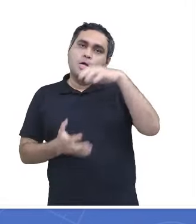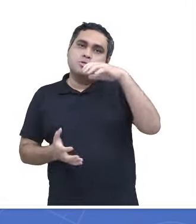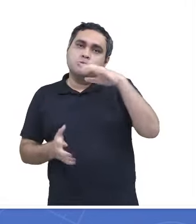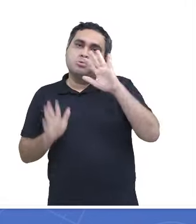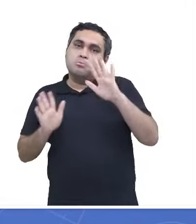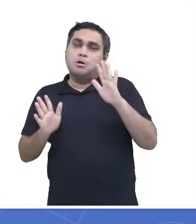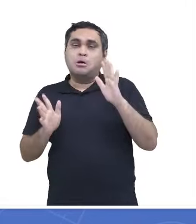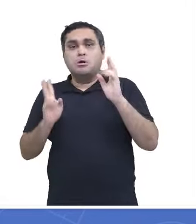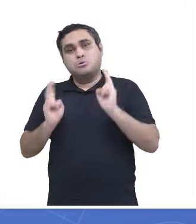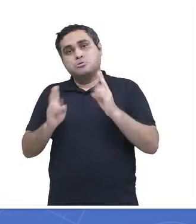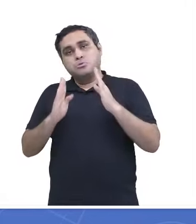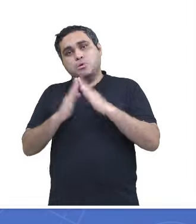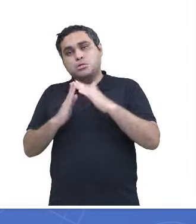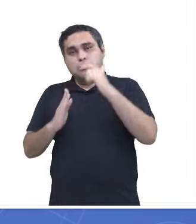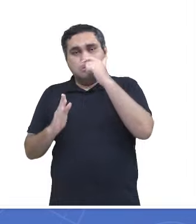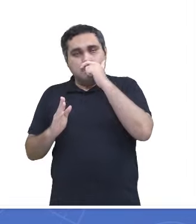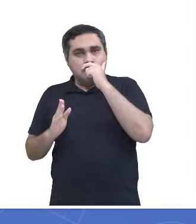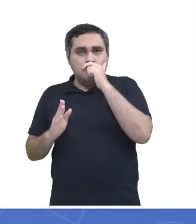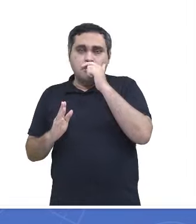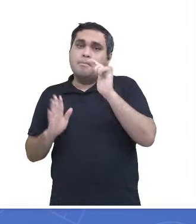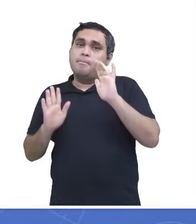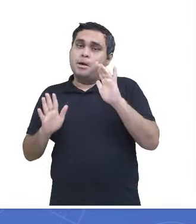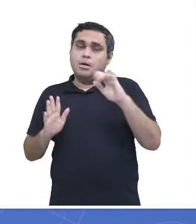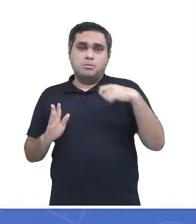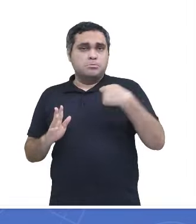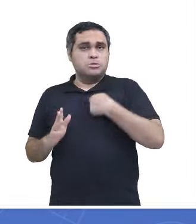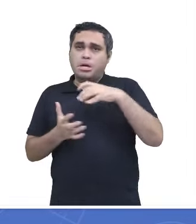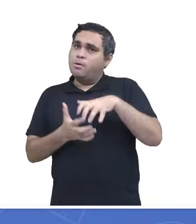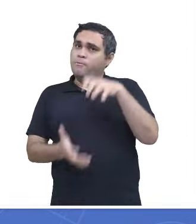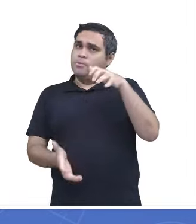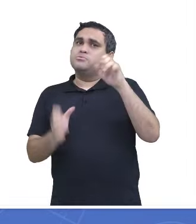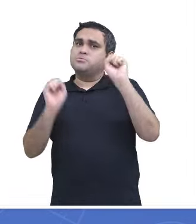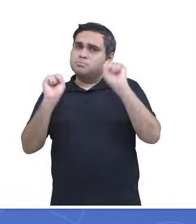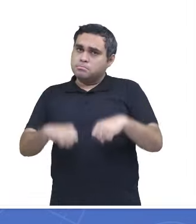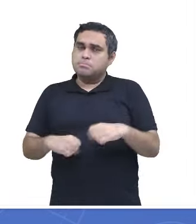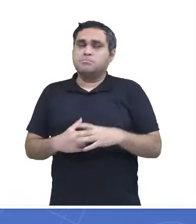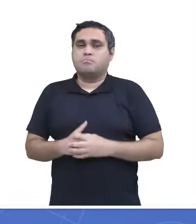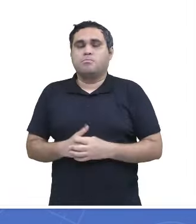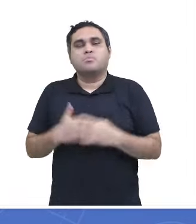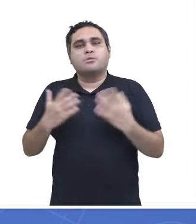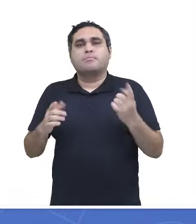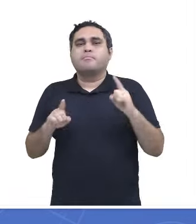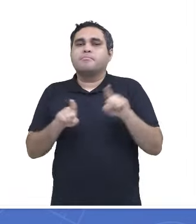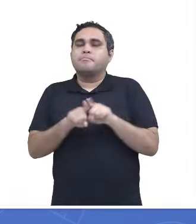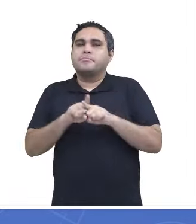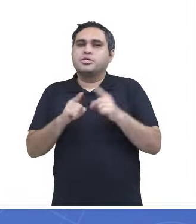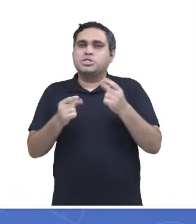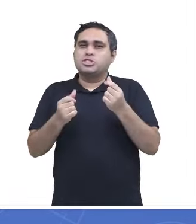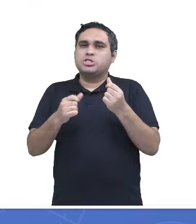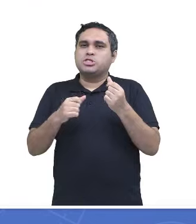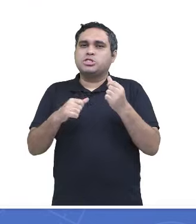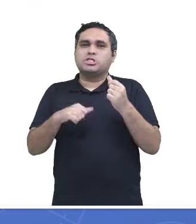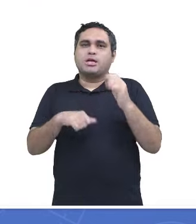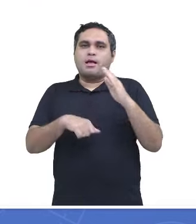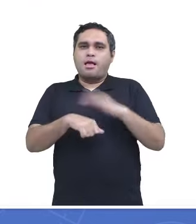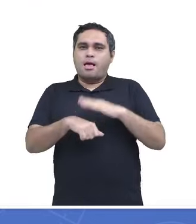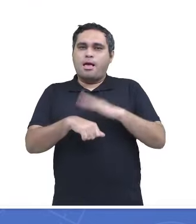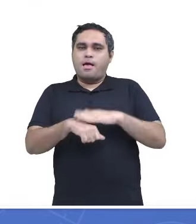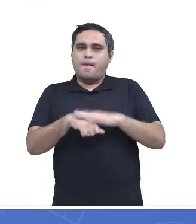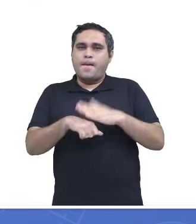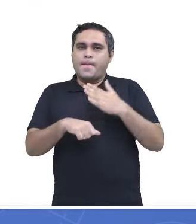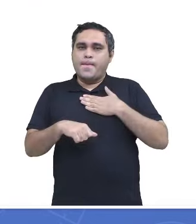você se torna um adulto. A independência econômica pode não se apresentar